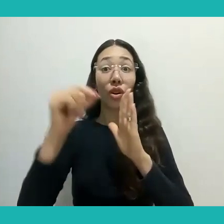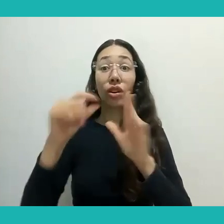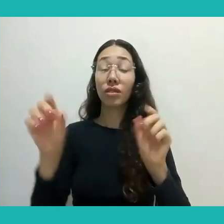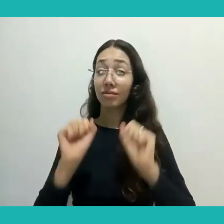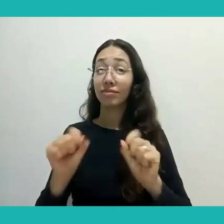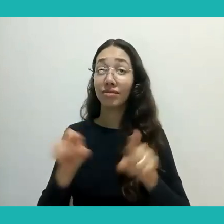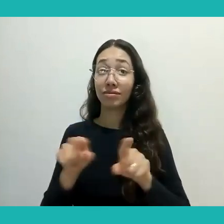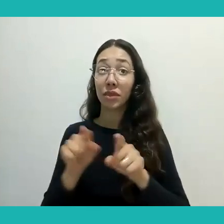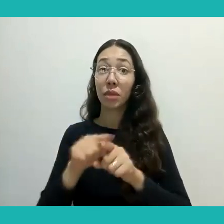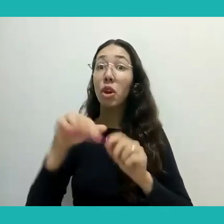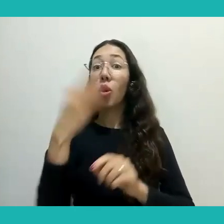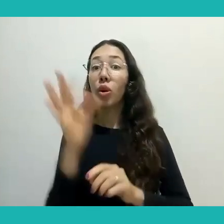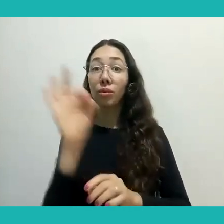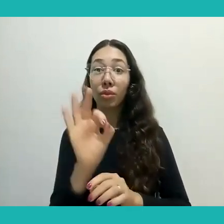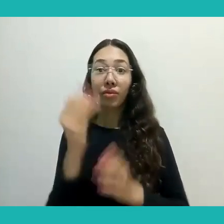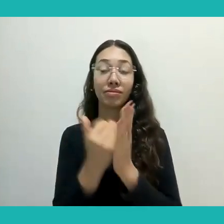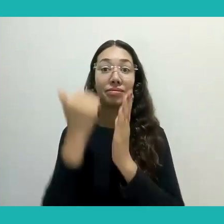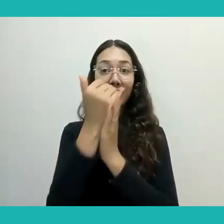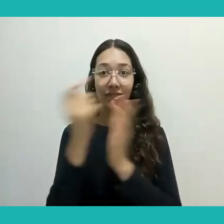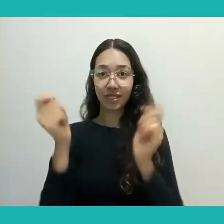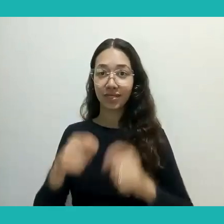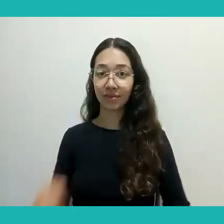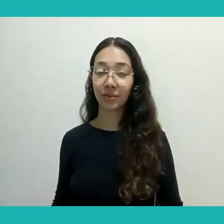desses percentuais hoje vigentes. Bom,